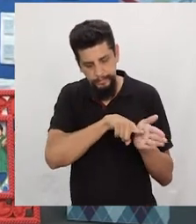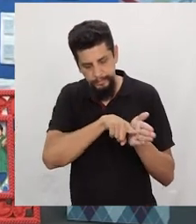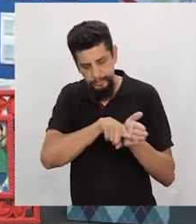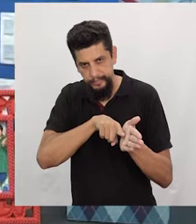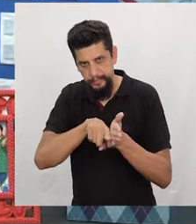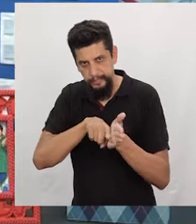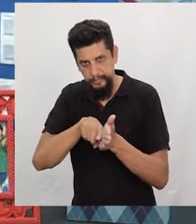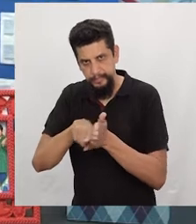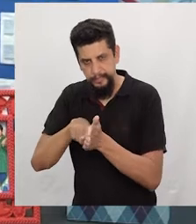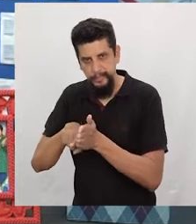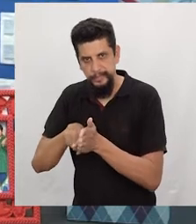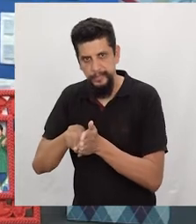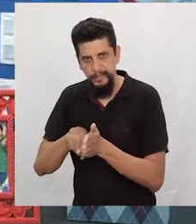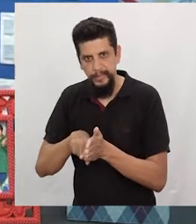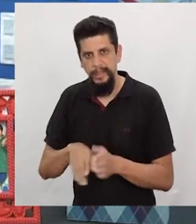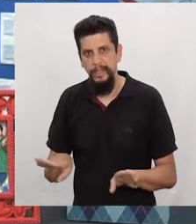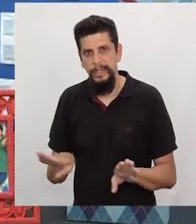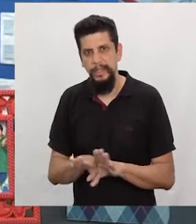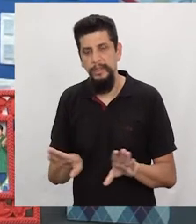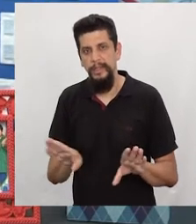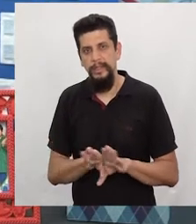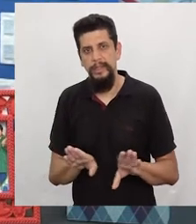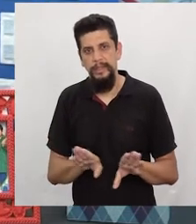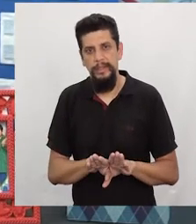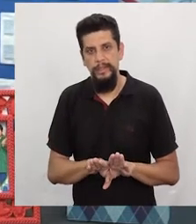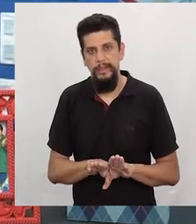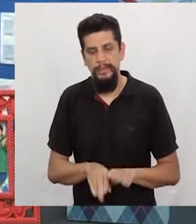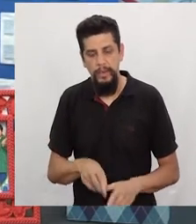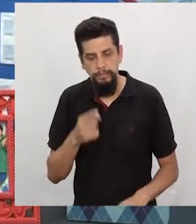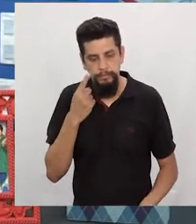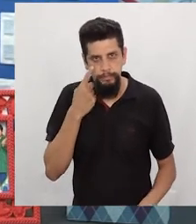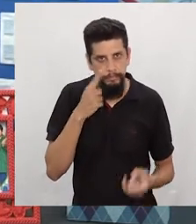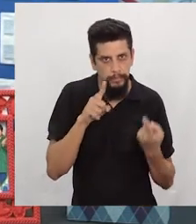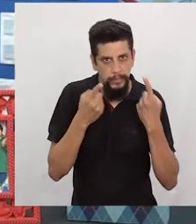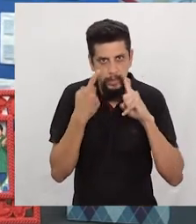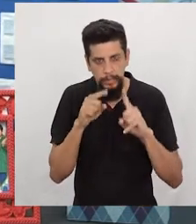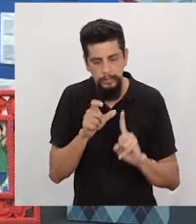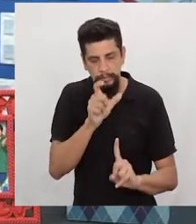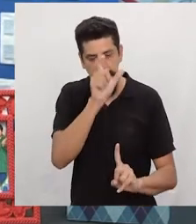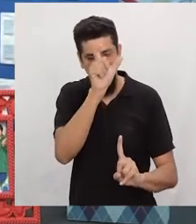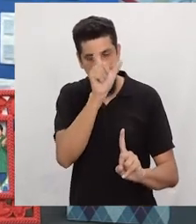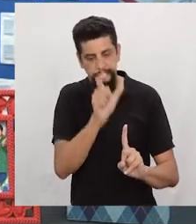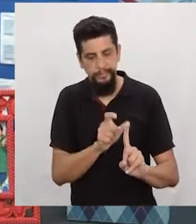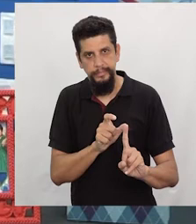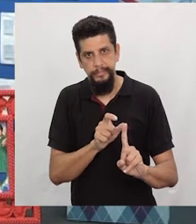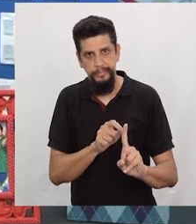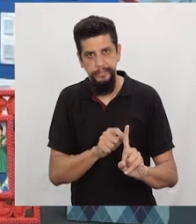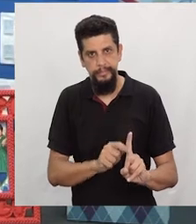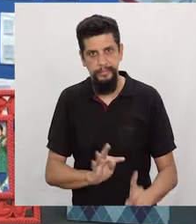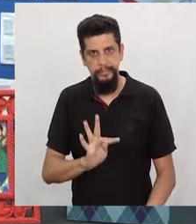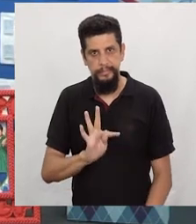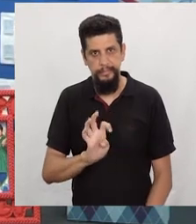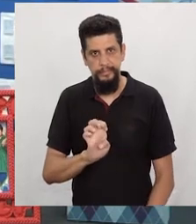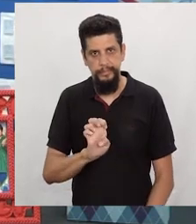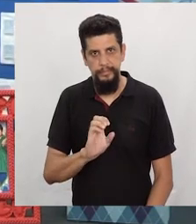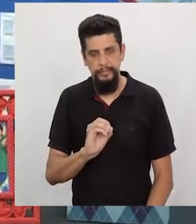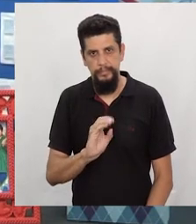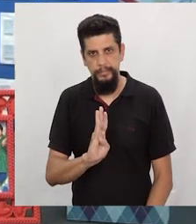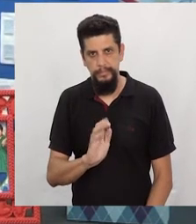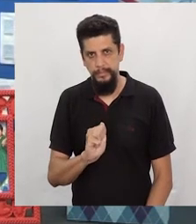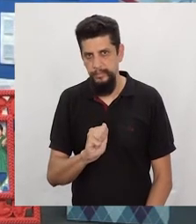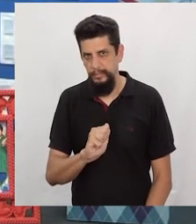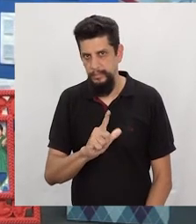investigações. Inclusive, eles vão investigar o suspeitíssimo Teobaldo, que acabou de chegar